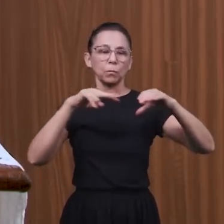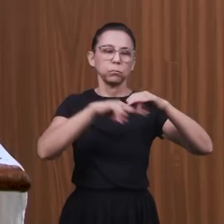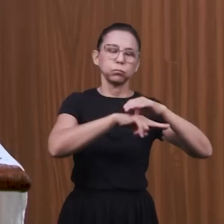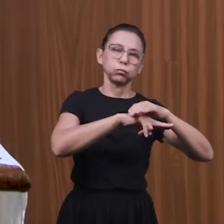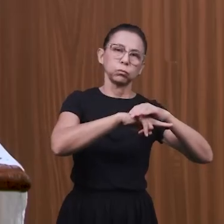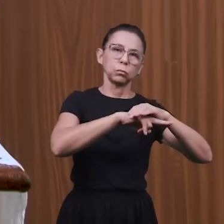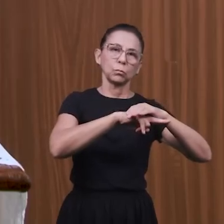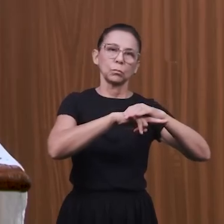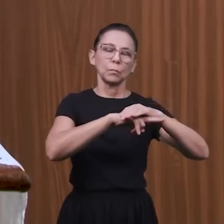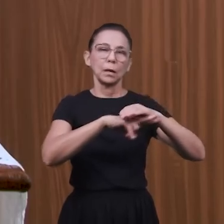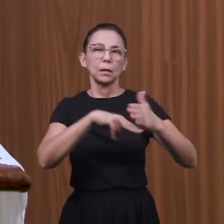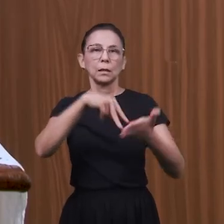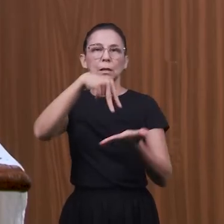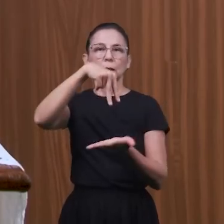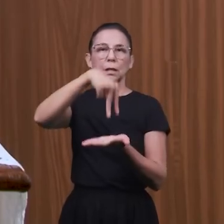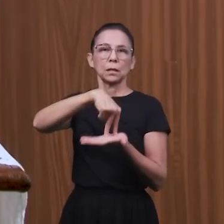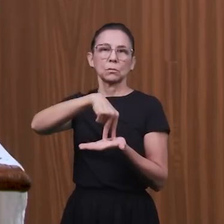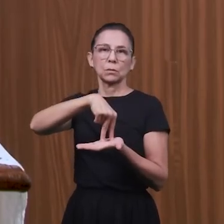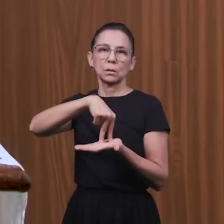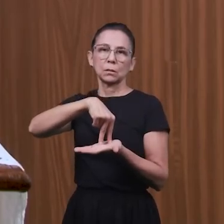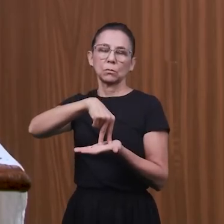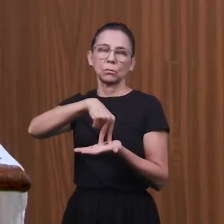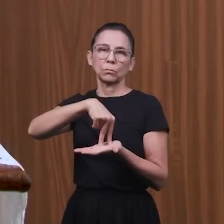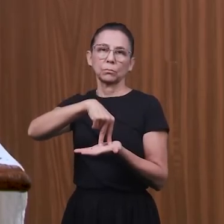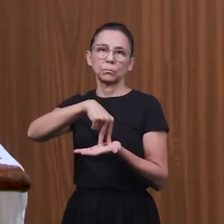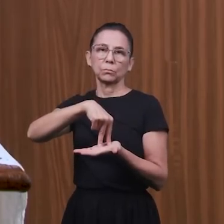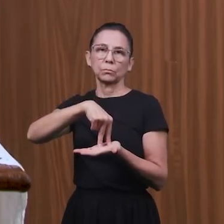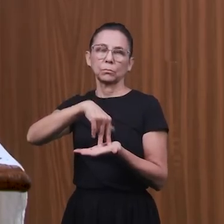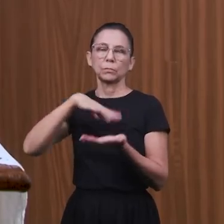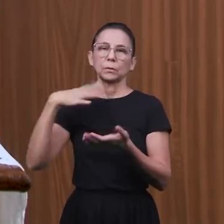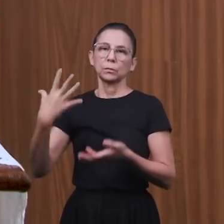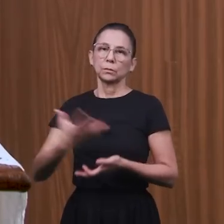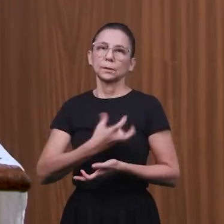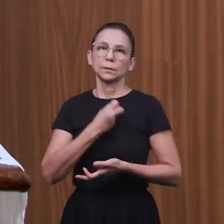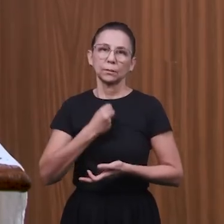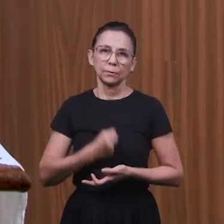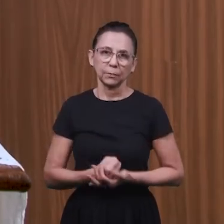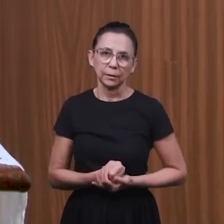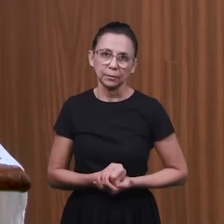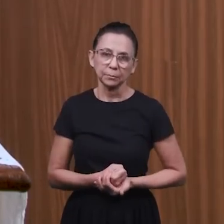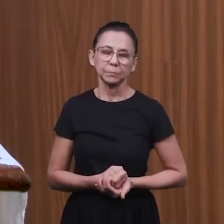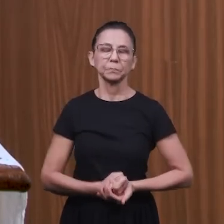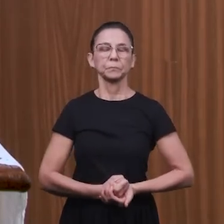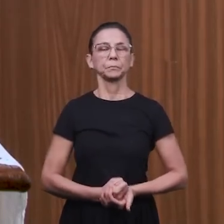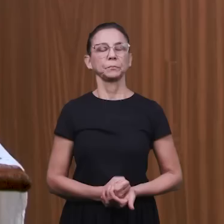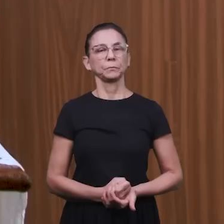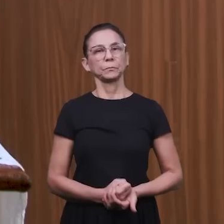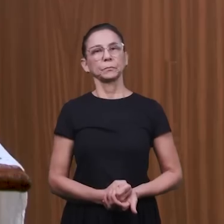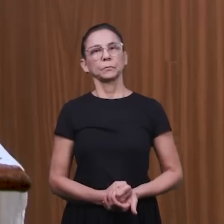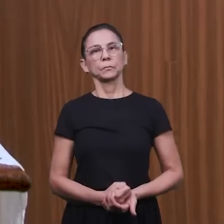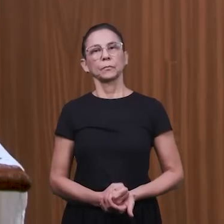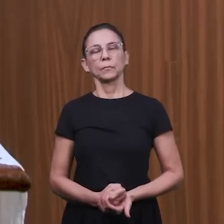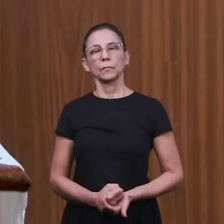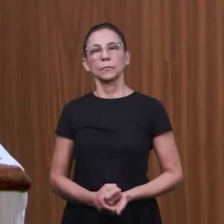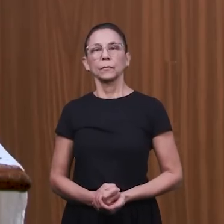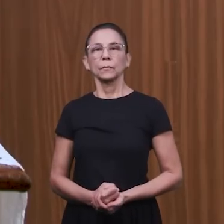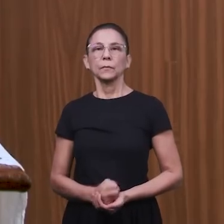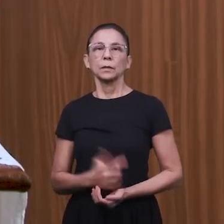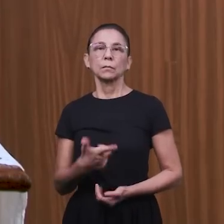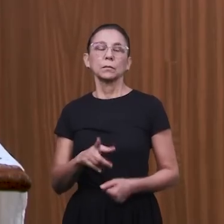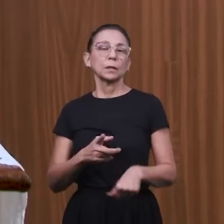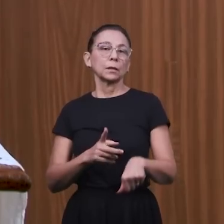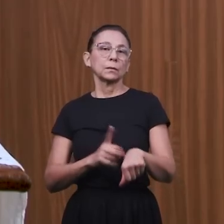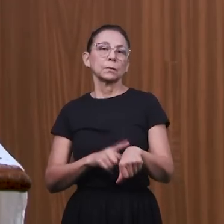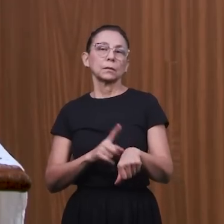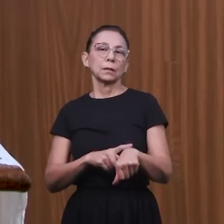e dele vem todo o recurso que nós precisamos. Meus irmãos, não haveria tempo para falarmos de